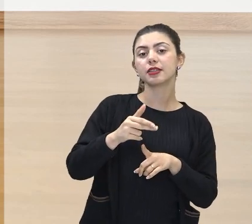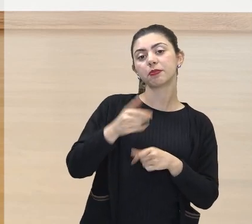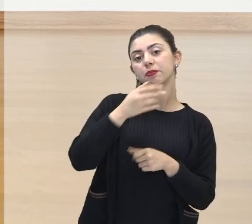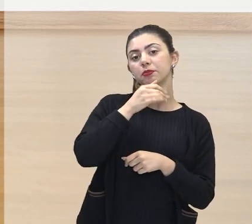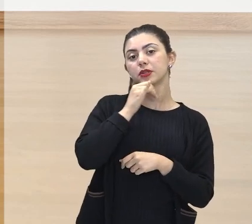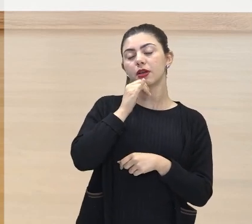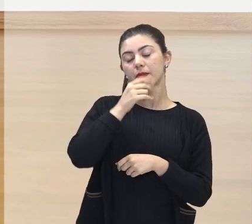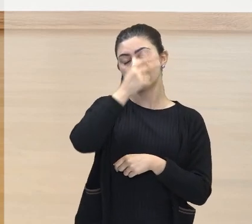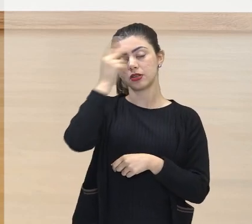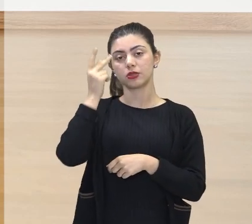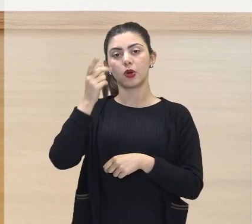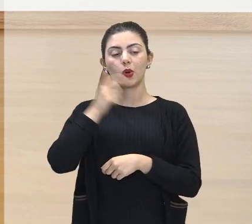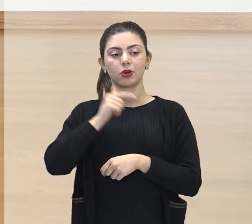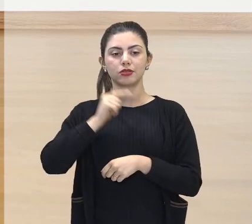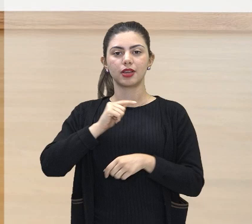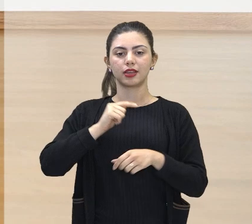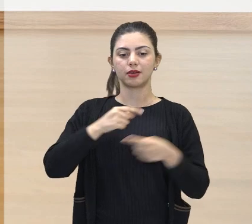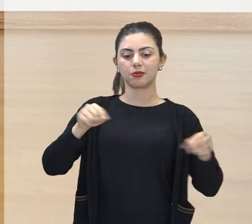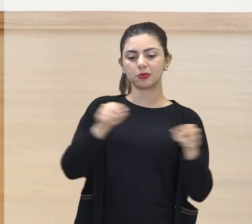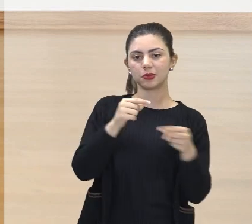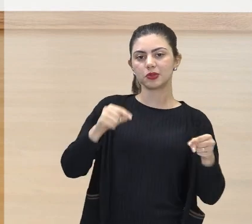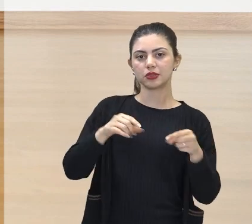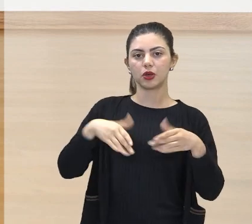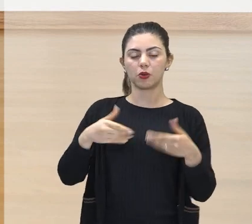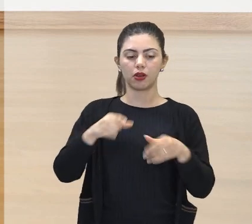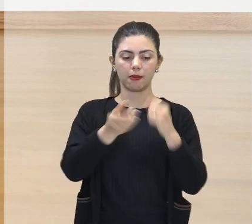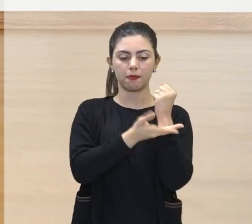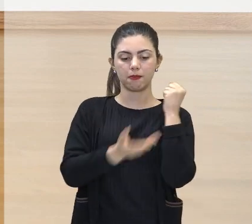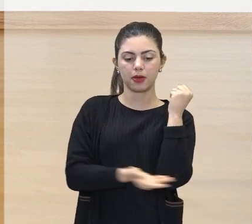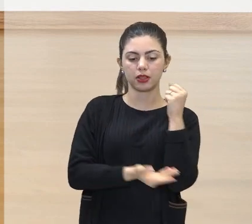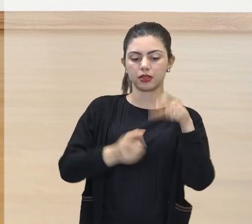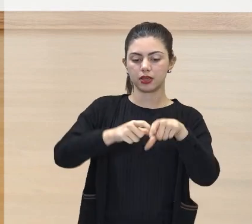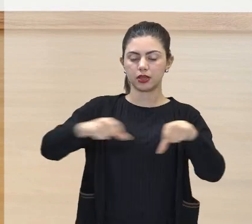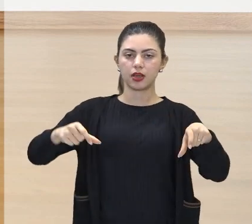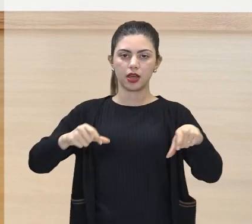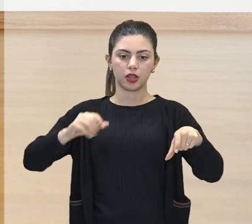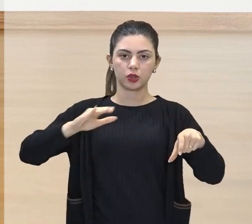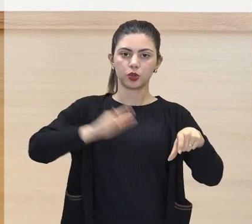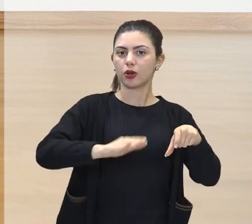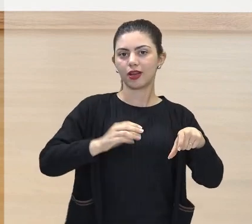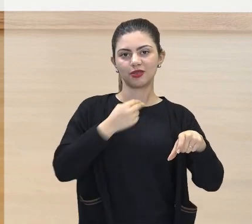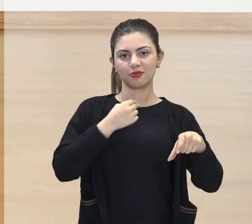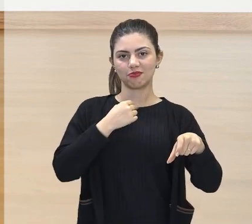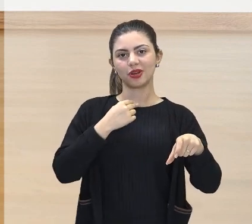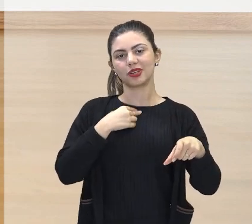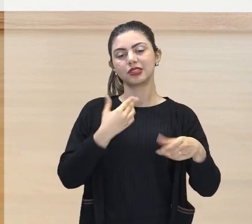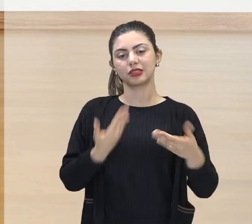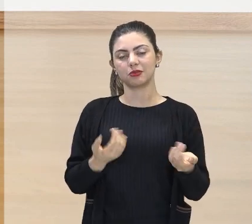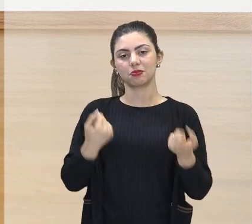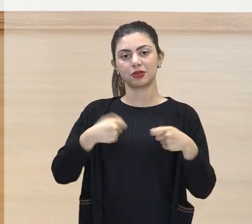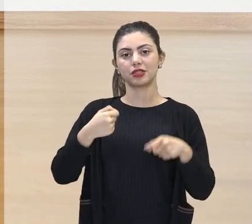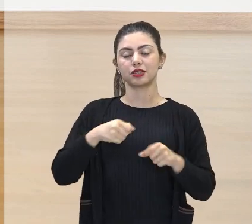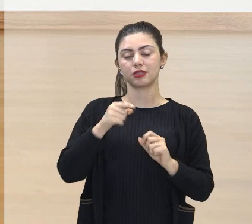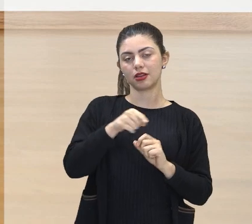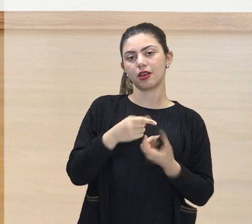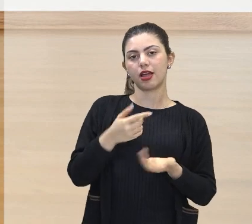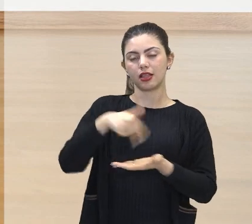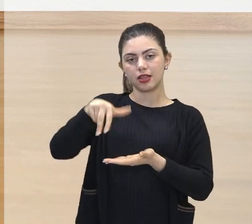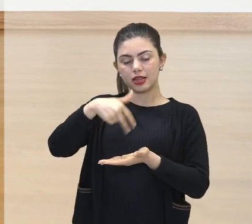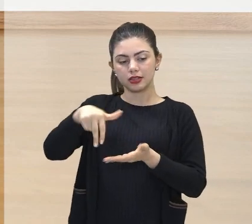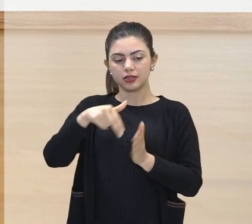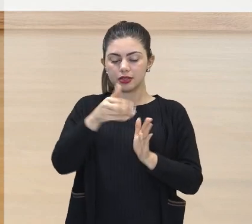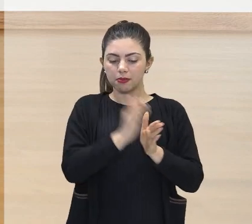perder o ritmo, não encostar no pedaço de madeira e conseguir realizar a sequência coreográfica